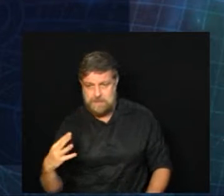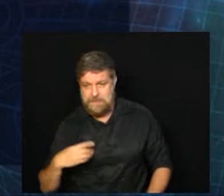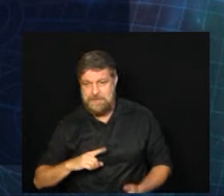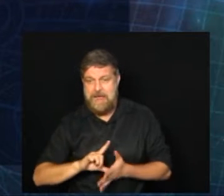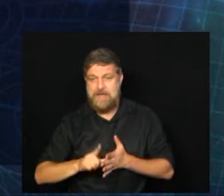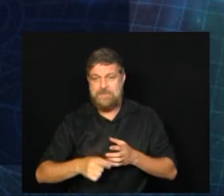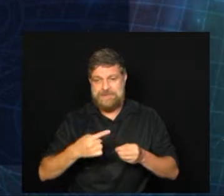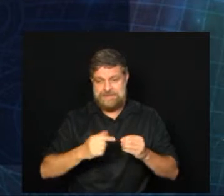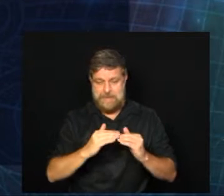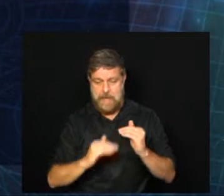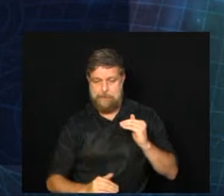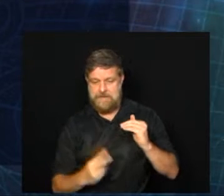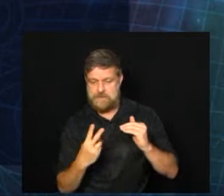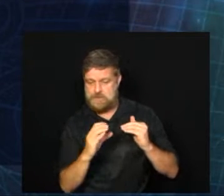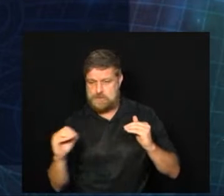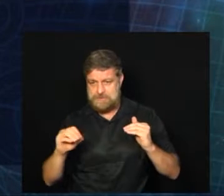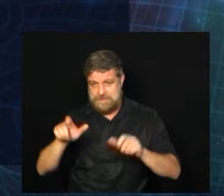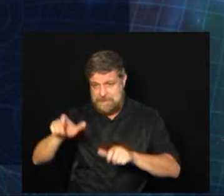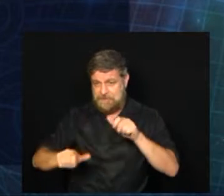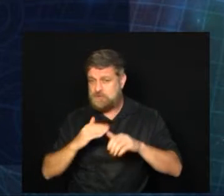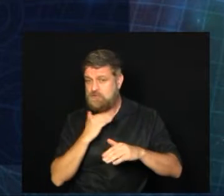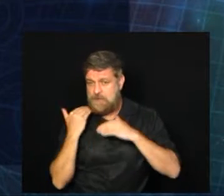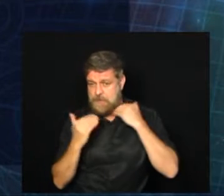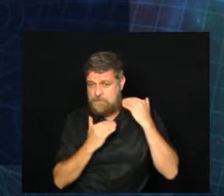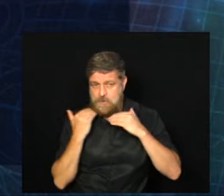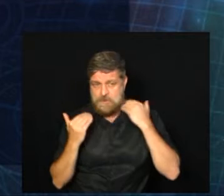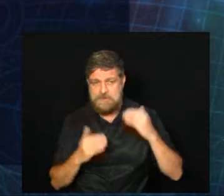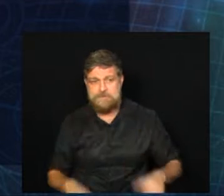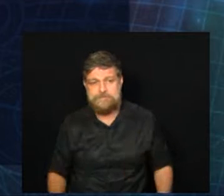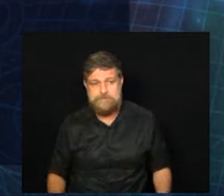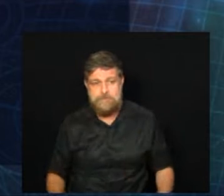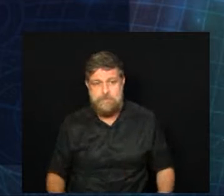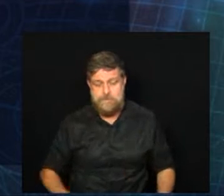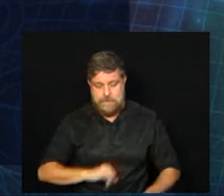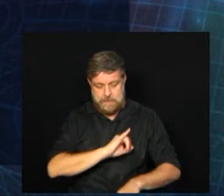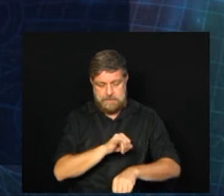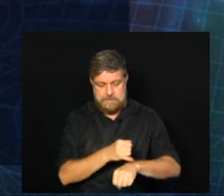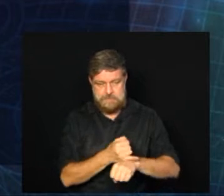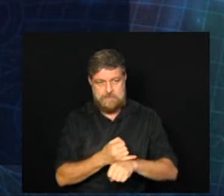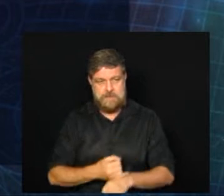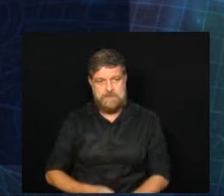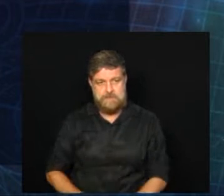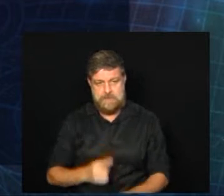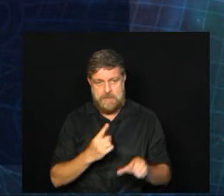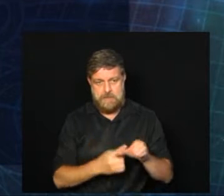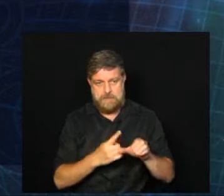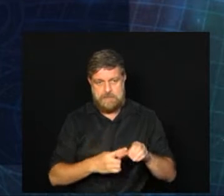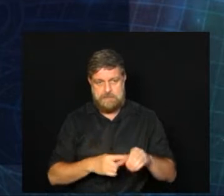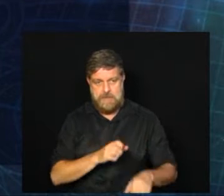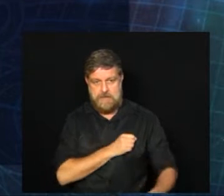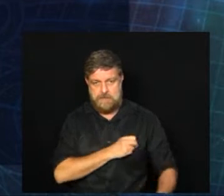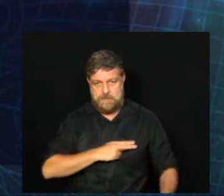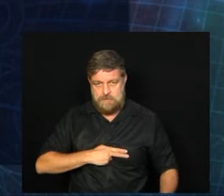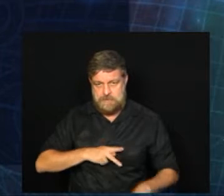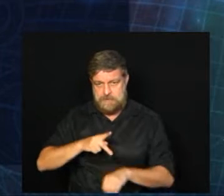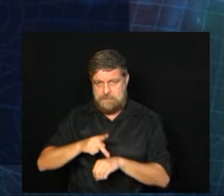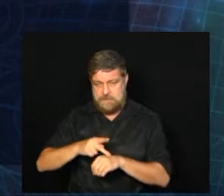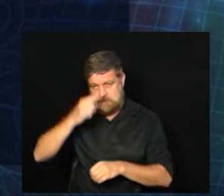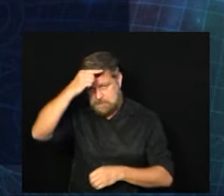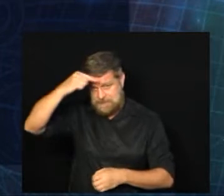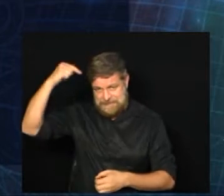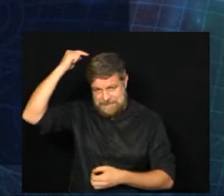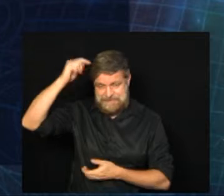municípios com menos de 200 óbitos devido à Covid-19. Jaguariúna, Cosmópolis, Arthur Nogueira, Pedreira, e